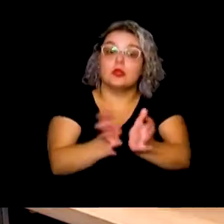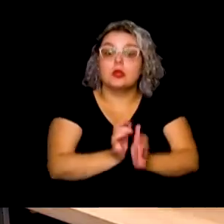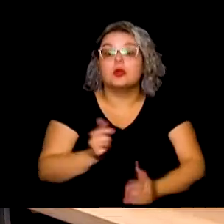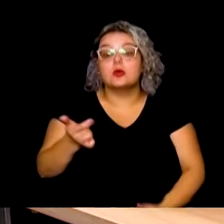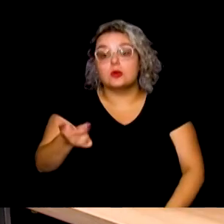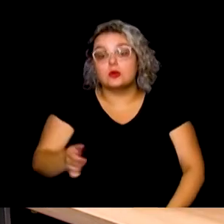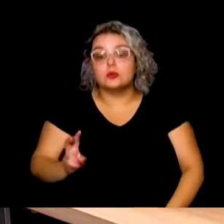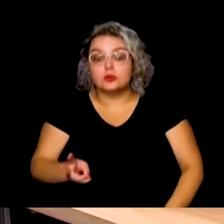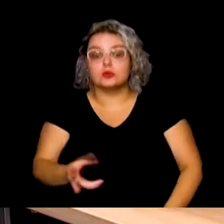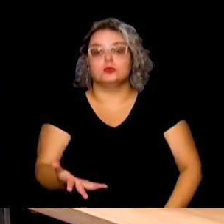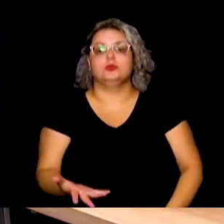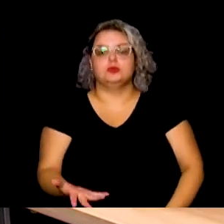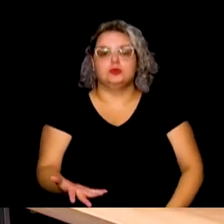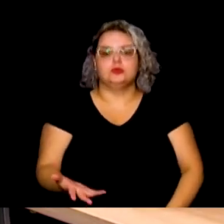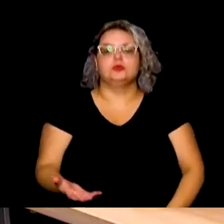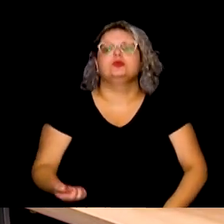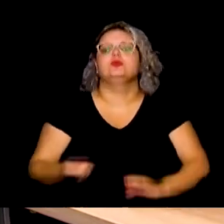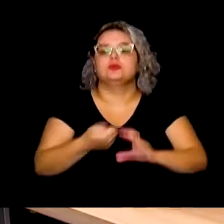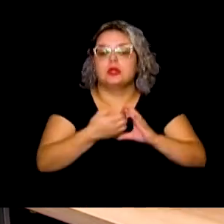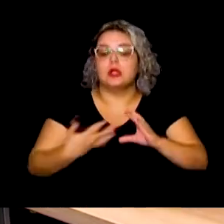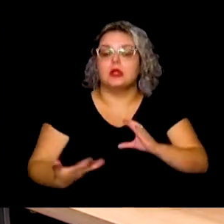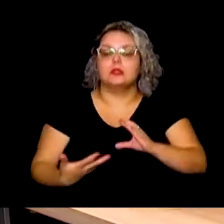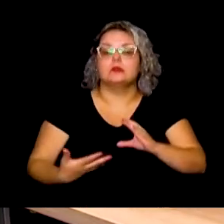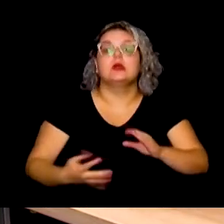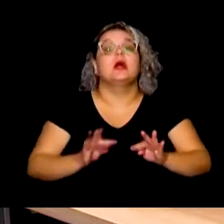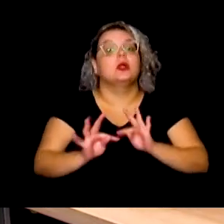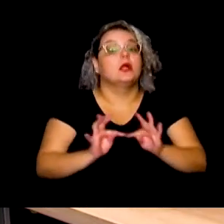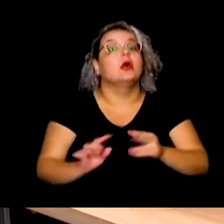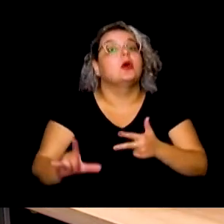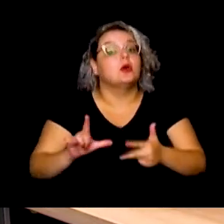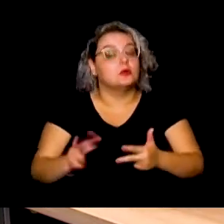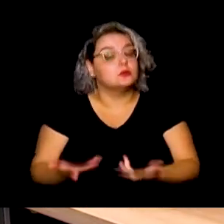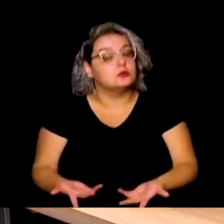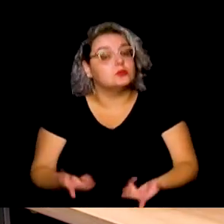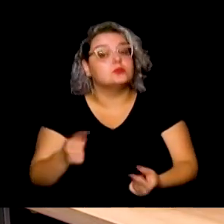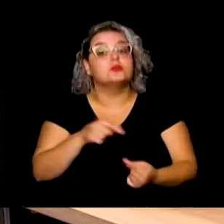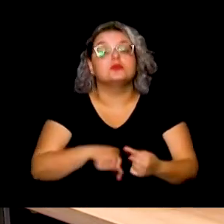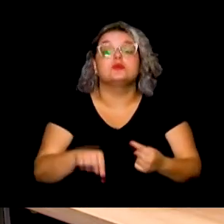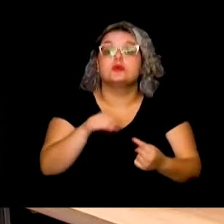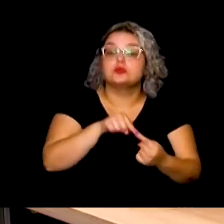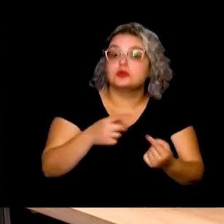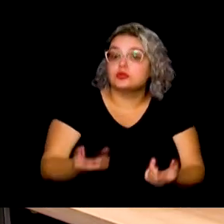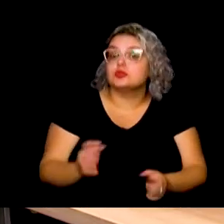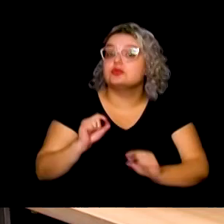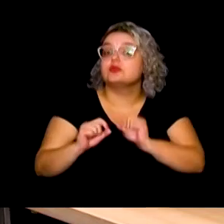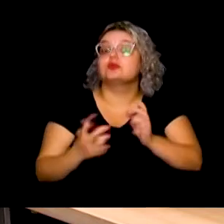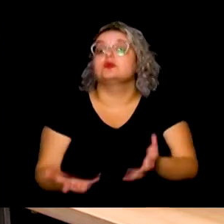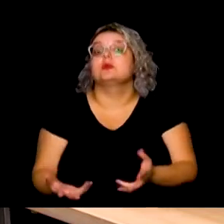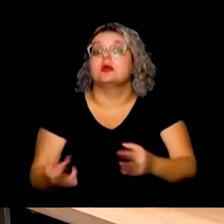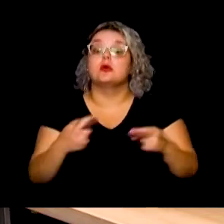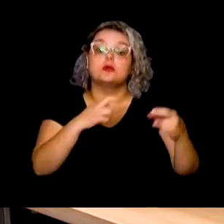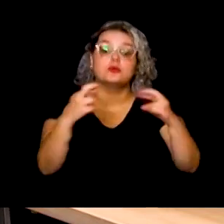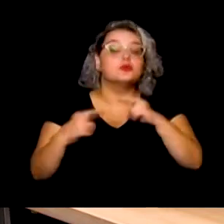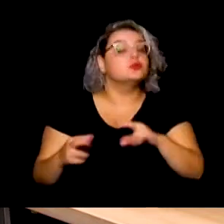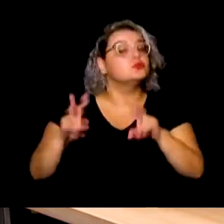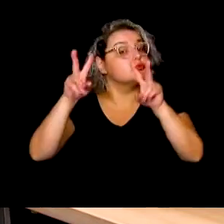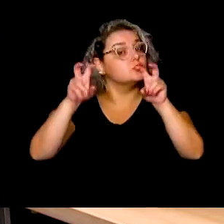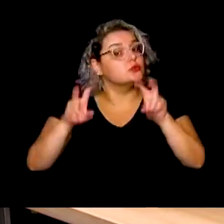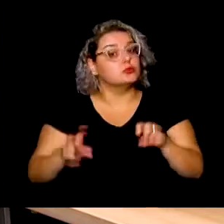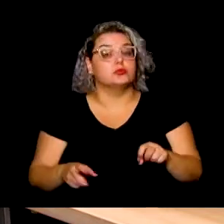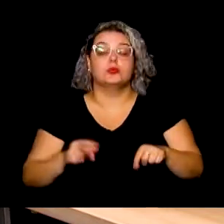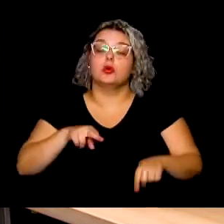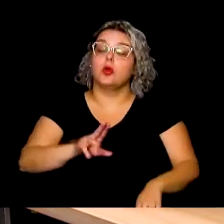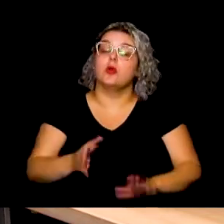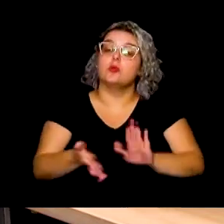as comissões permanentes são de caráter técnico legislativo que tem por finalidade apreciar